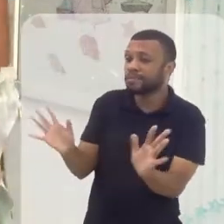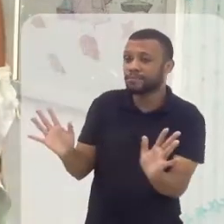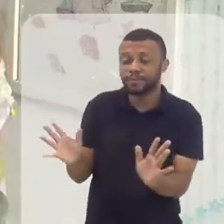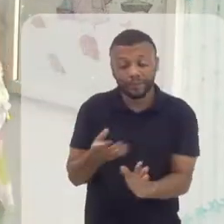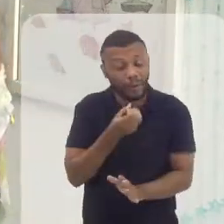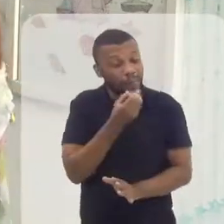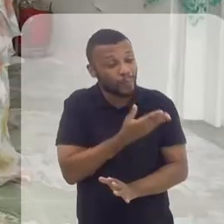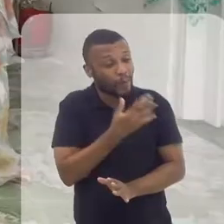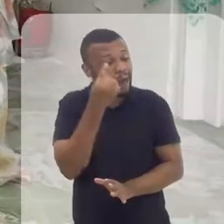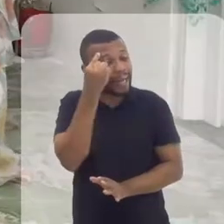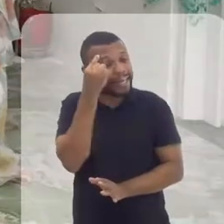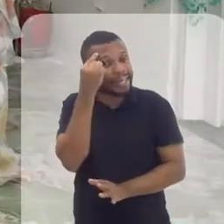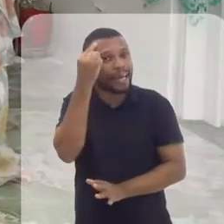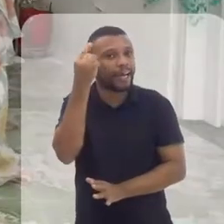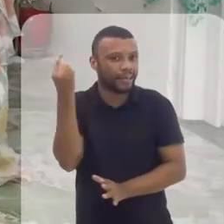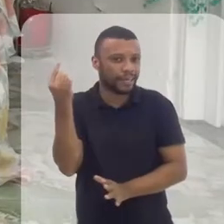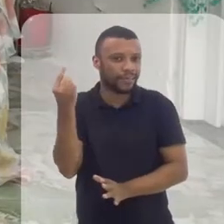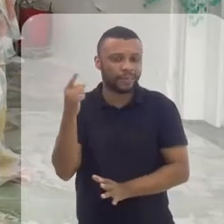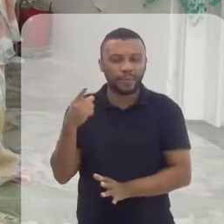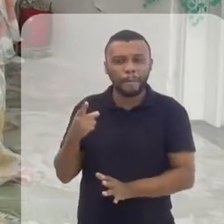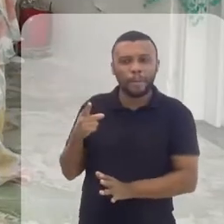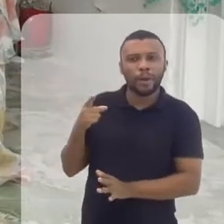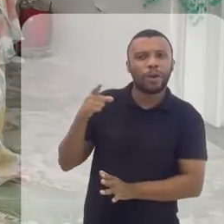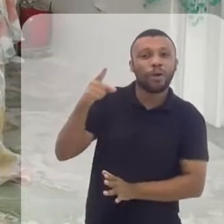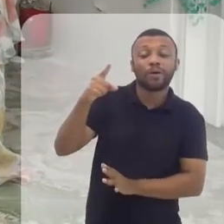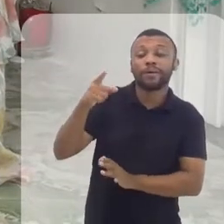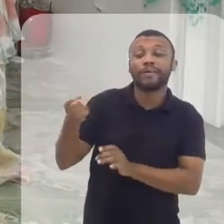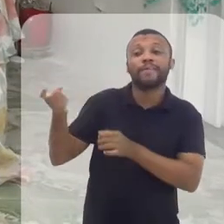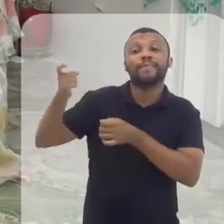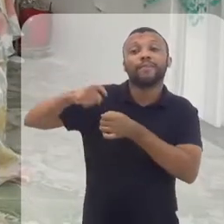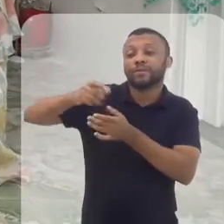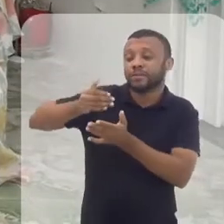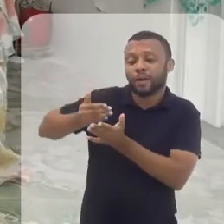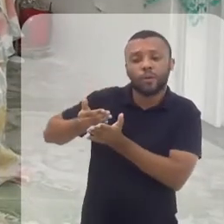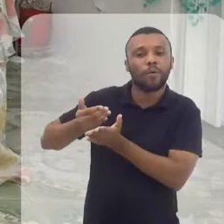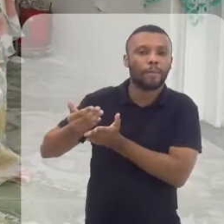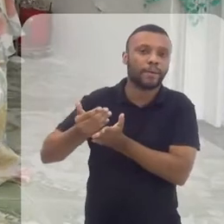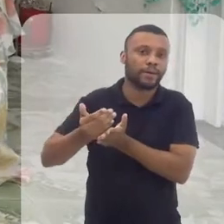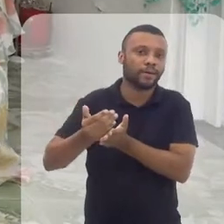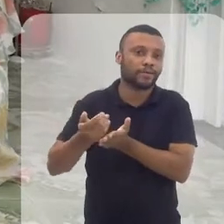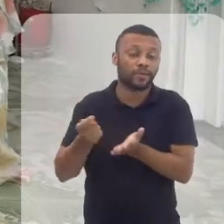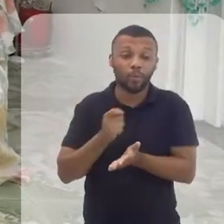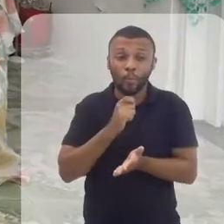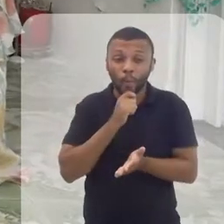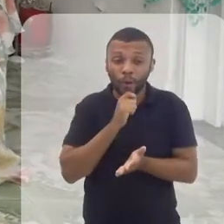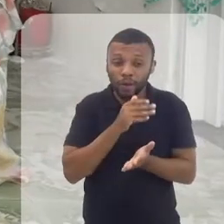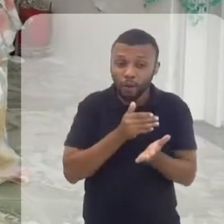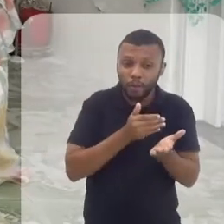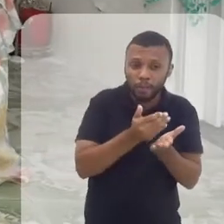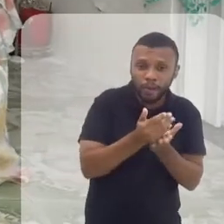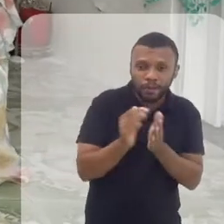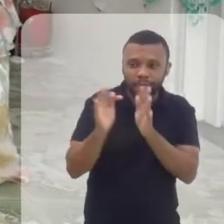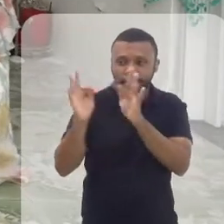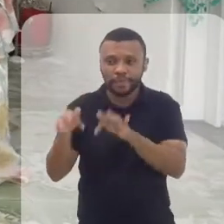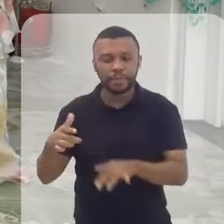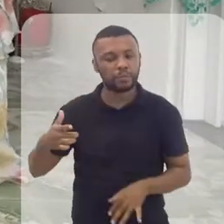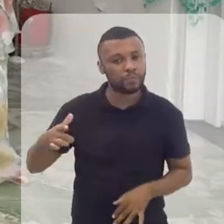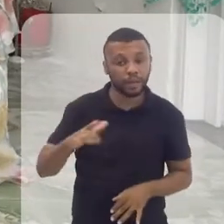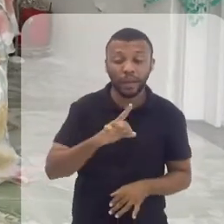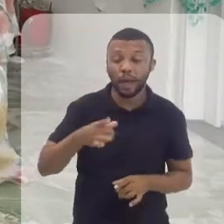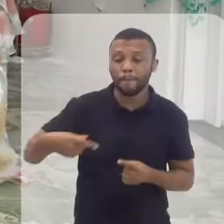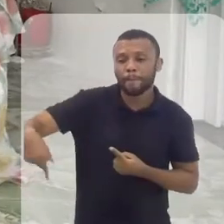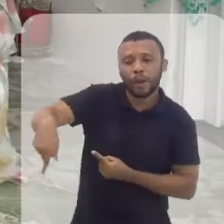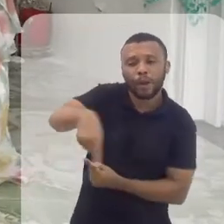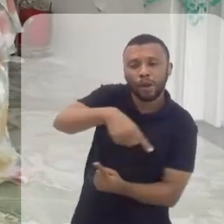Não é legal? Olha só. Olha a ideia, né? O Ouroboros, né? Voltar ao começo. Né? Não, não tem começo nem tem fim, é um